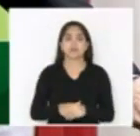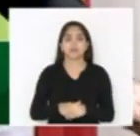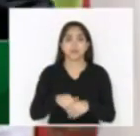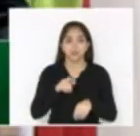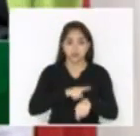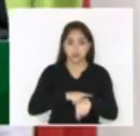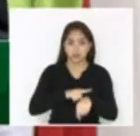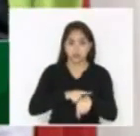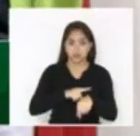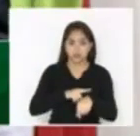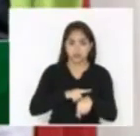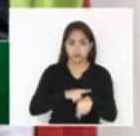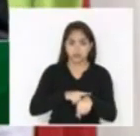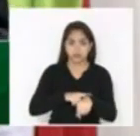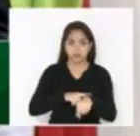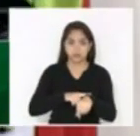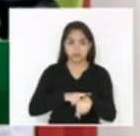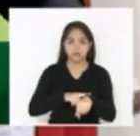parte